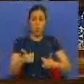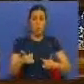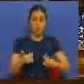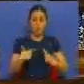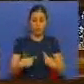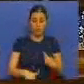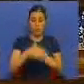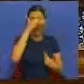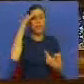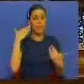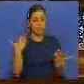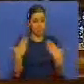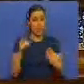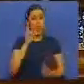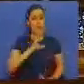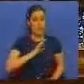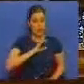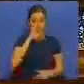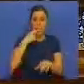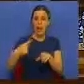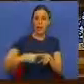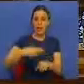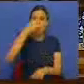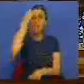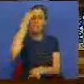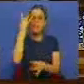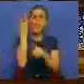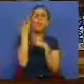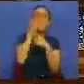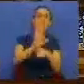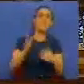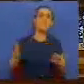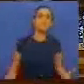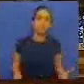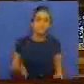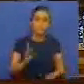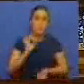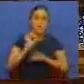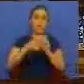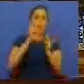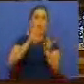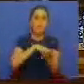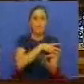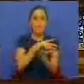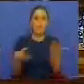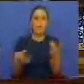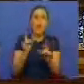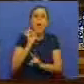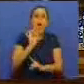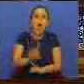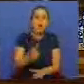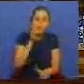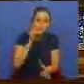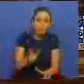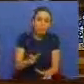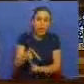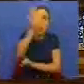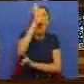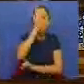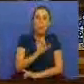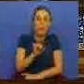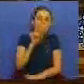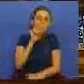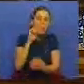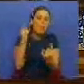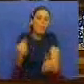no verão, Sra. Ministra, e era muito interessante saber, por exemplo, qual o plano de contingência que este Governo